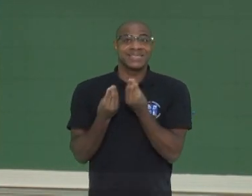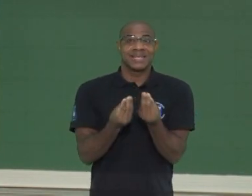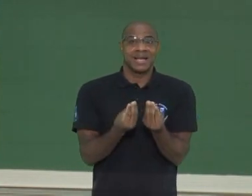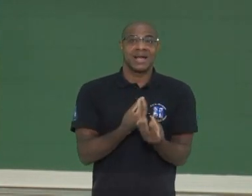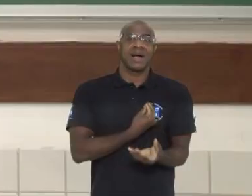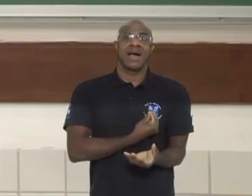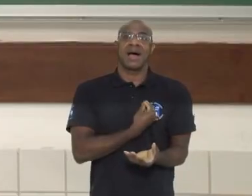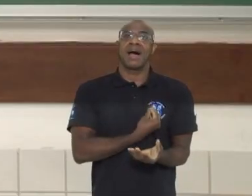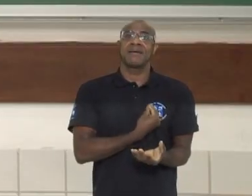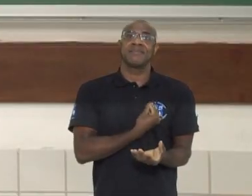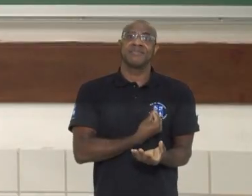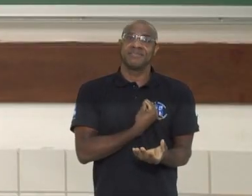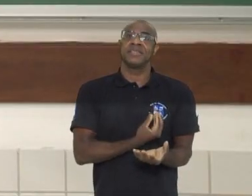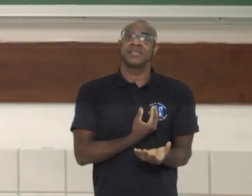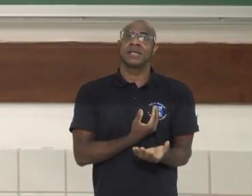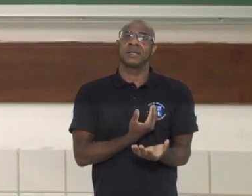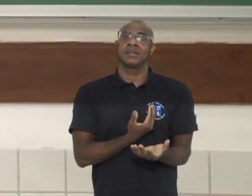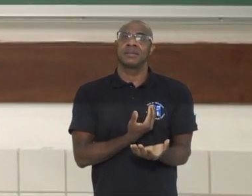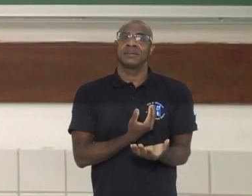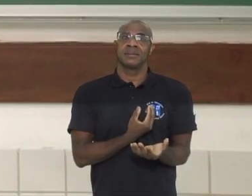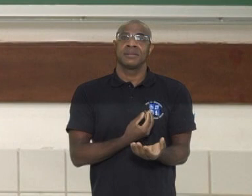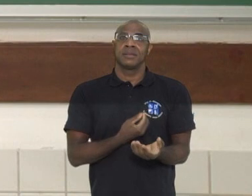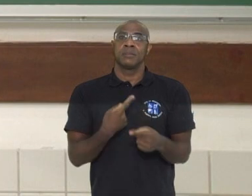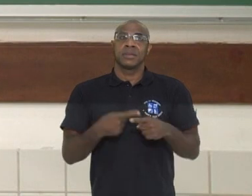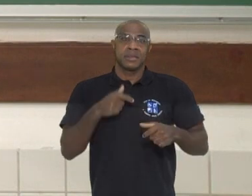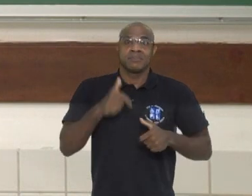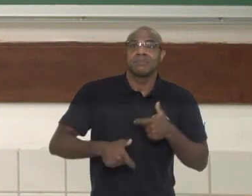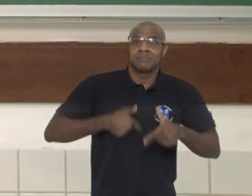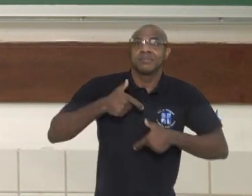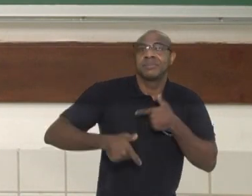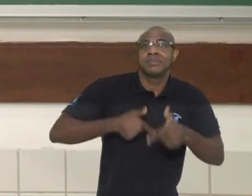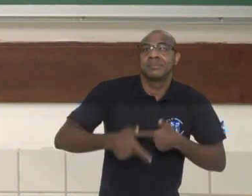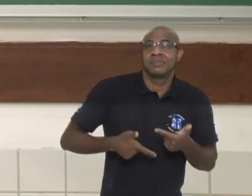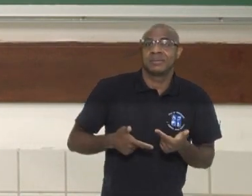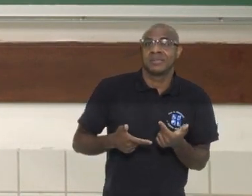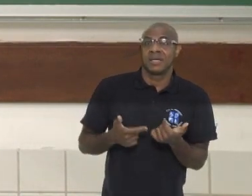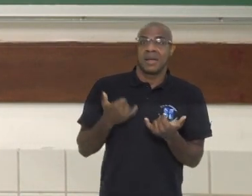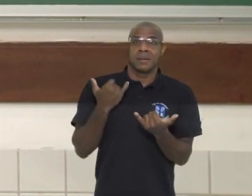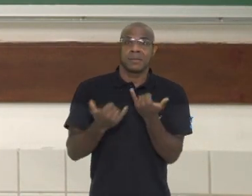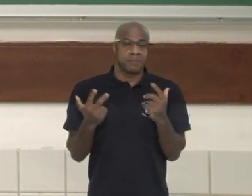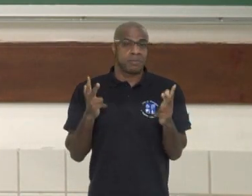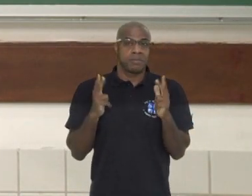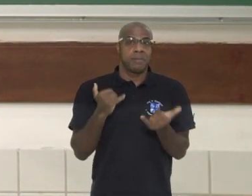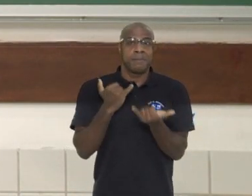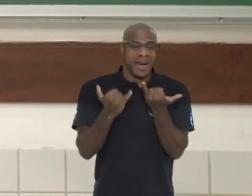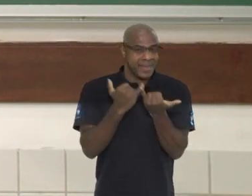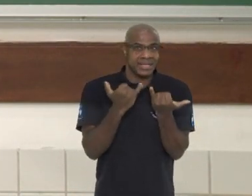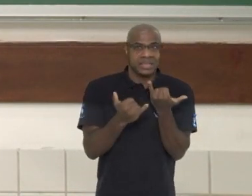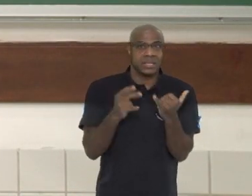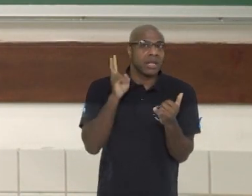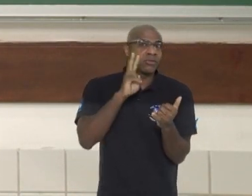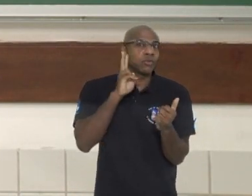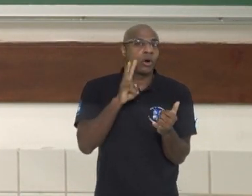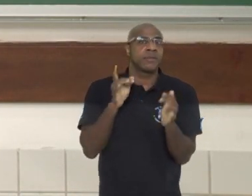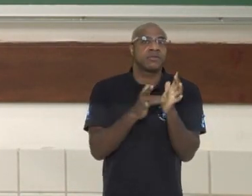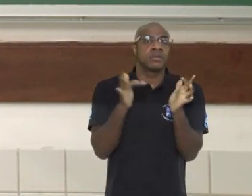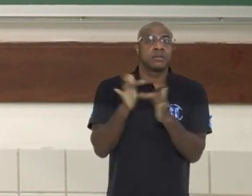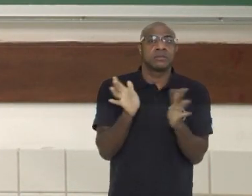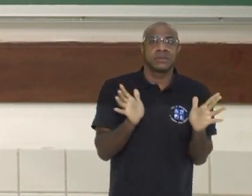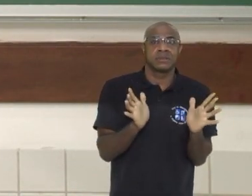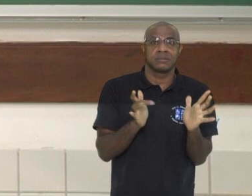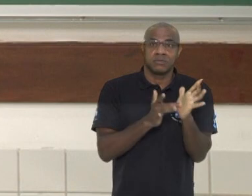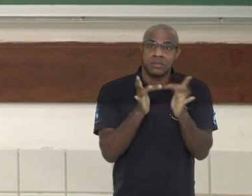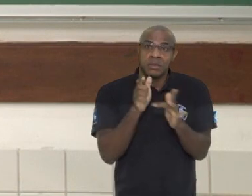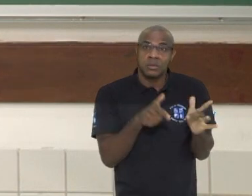é comparar Tiradentes com Jesus Cristo, por quê? Porque ambos os personagens históricos morreram em favor de